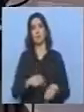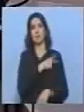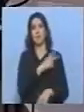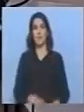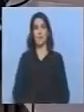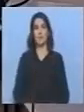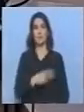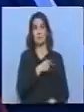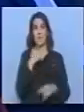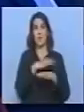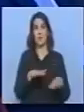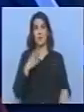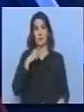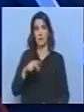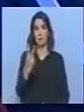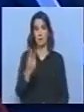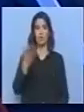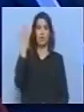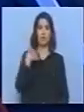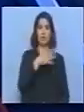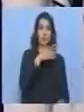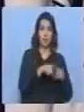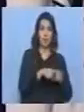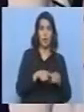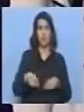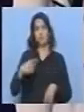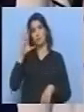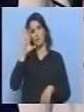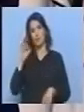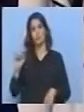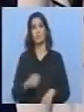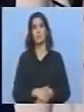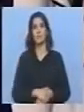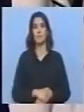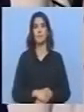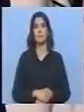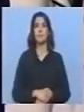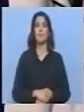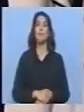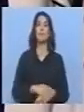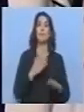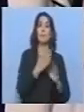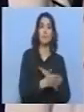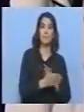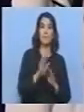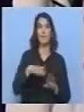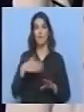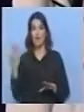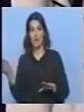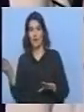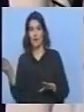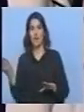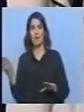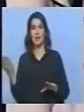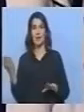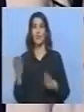Deixou-a por duas vezes quando foi deputado e ministro. Depois de cada incursão fora dela, à